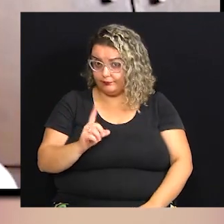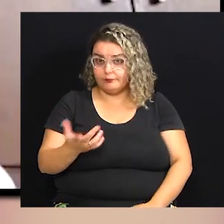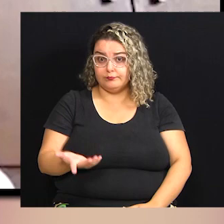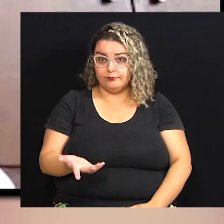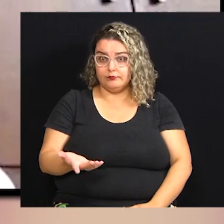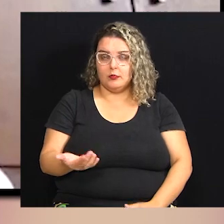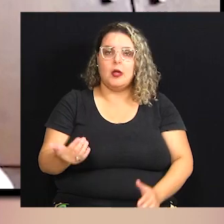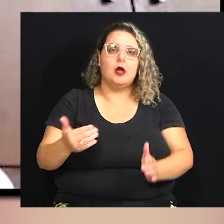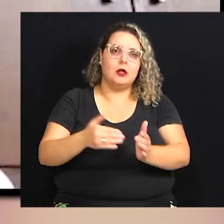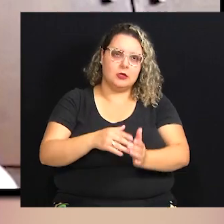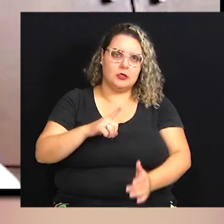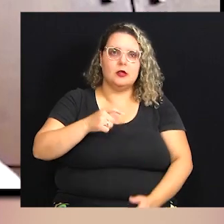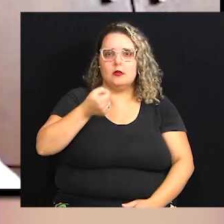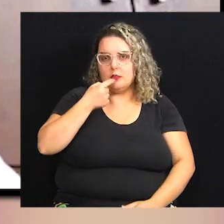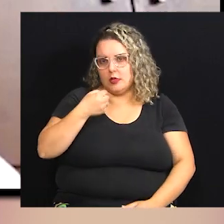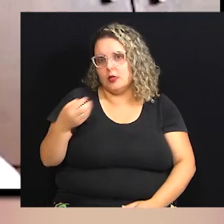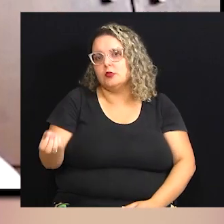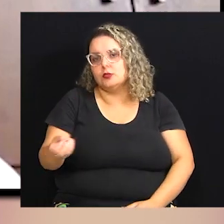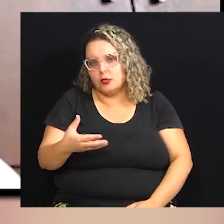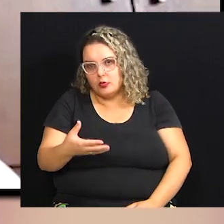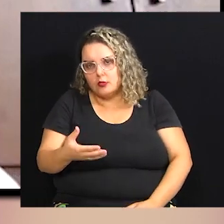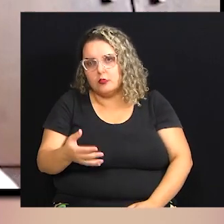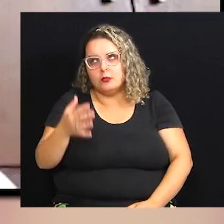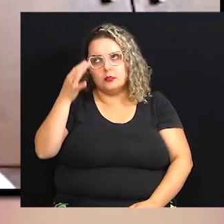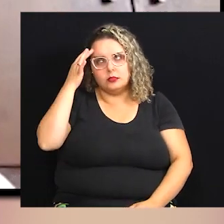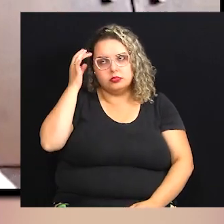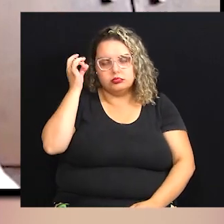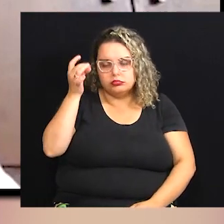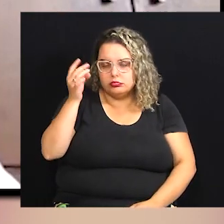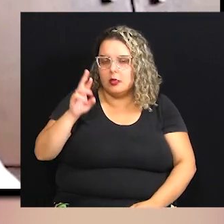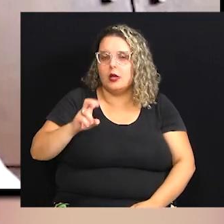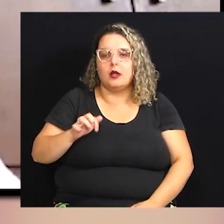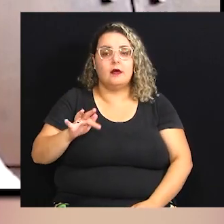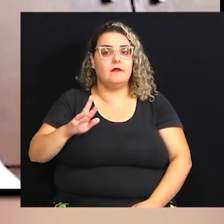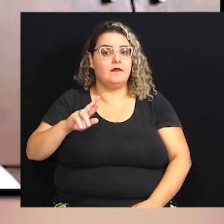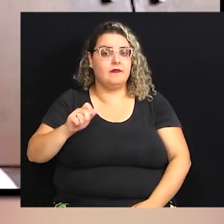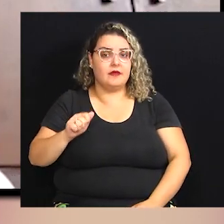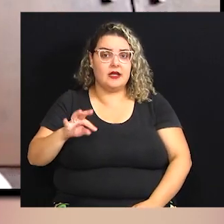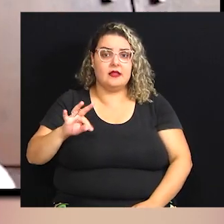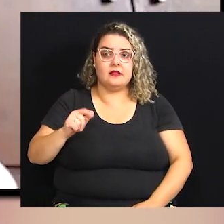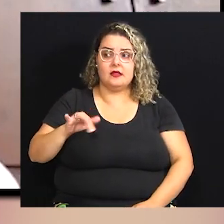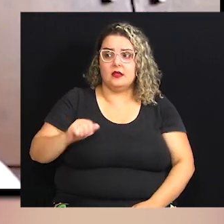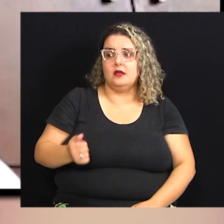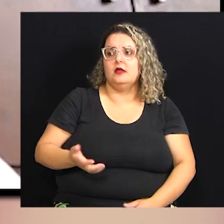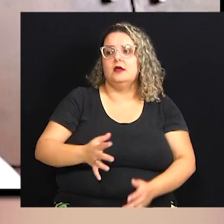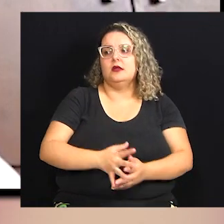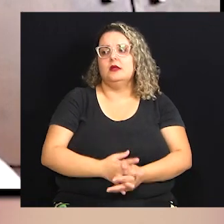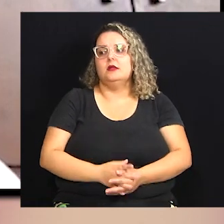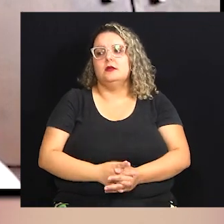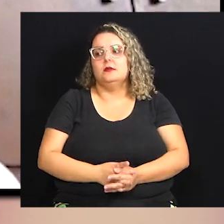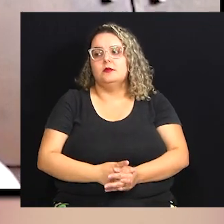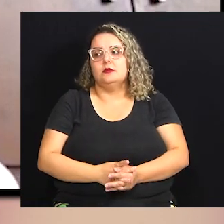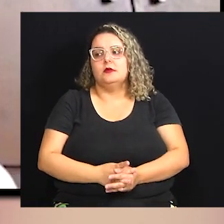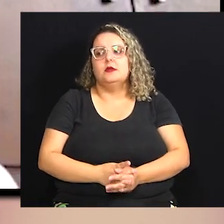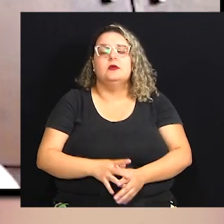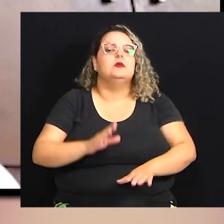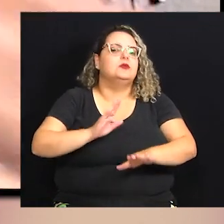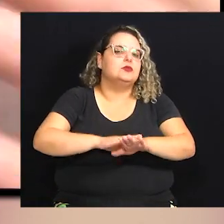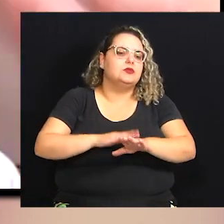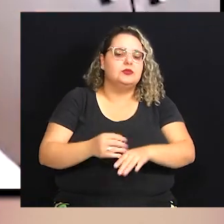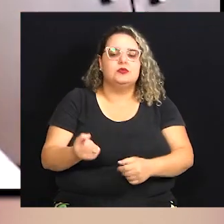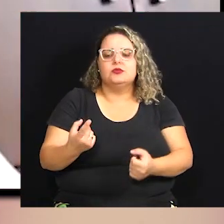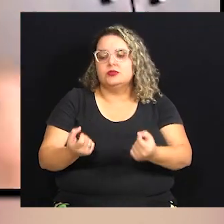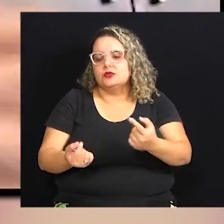milagre. Uhum. Até tem medicações novas para dores de cabeça que são refratários, que são anticorpos monoclonais, que